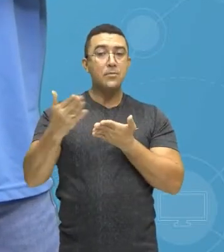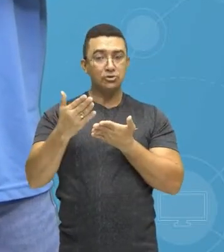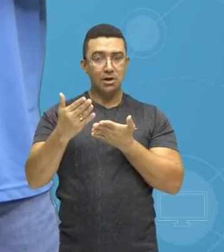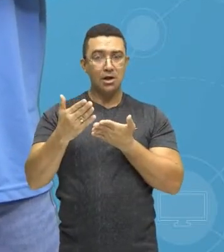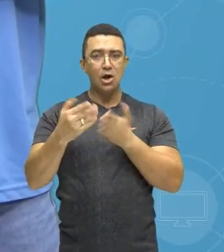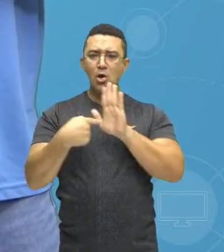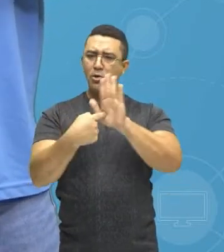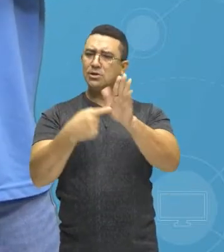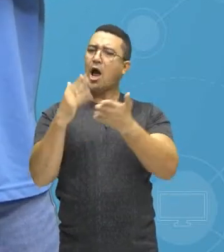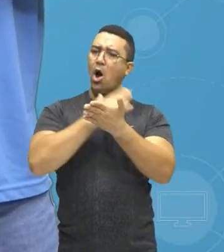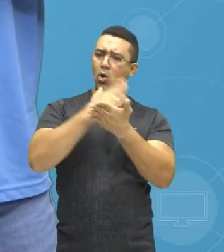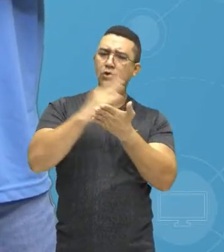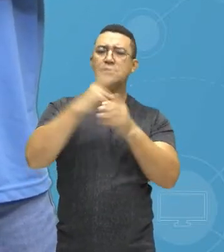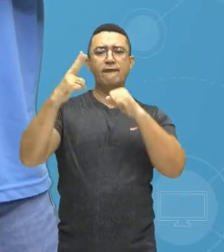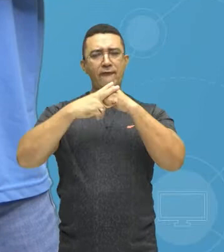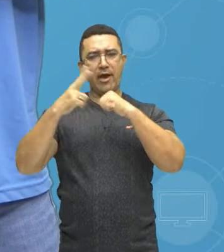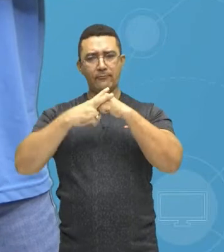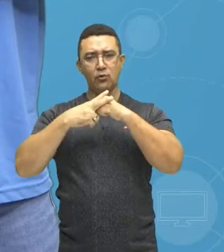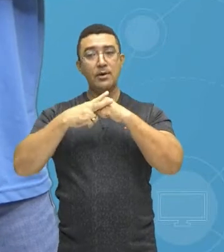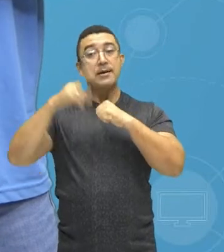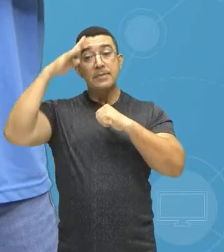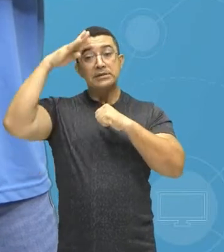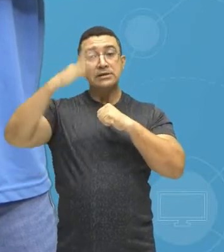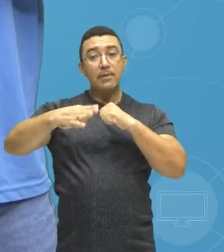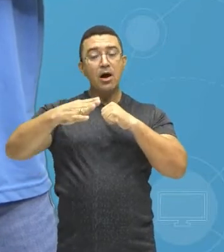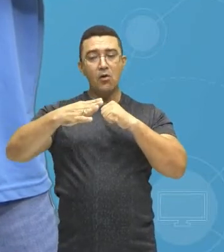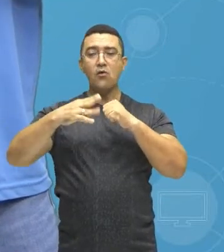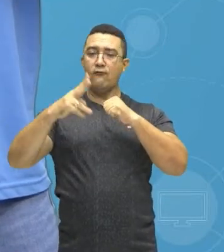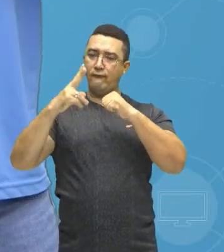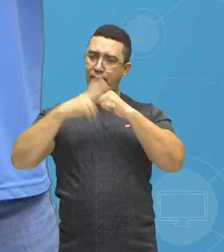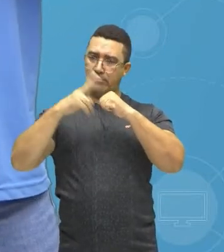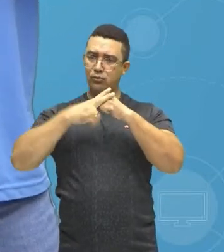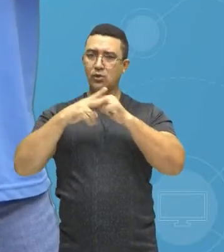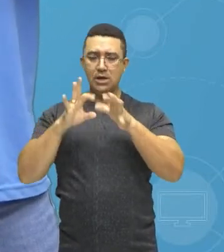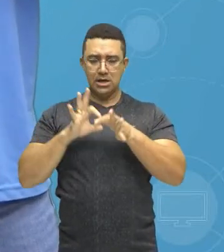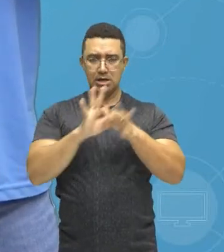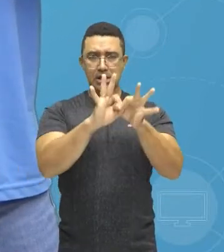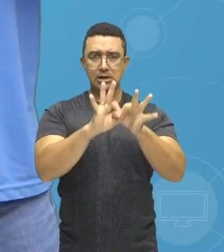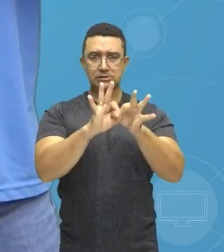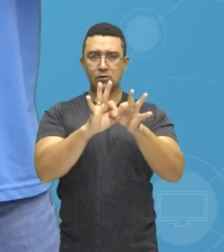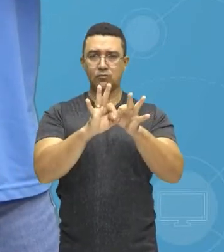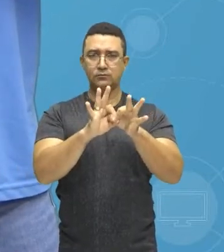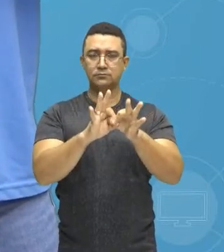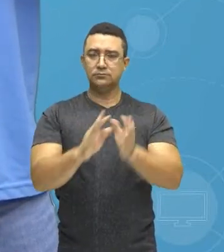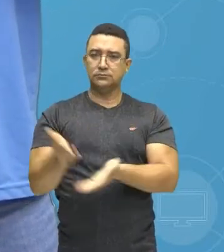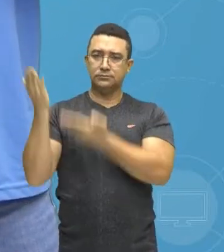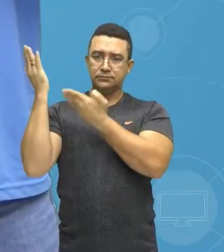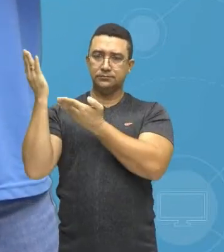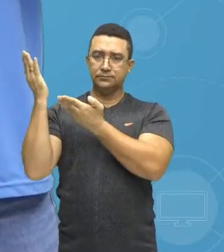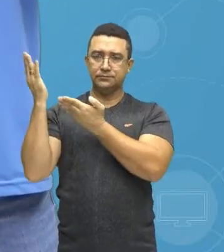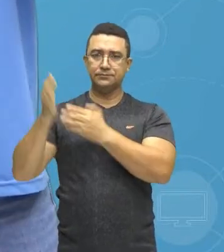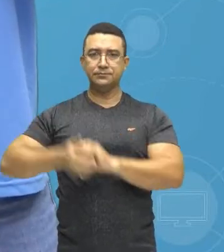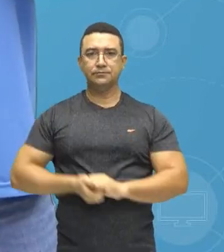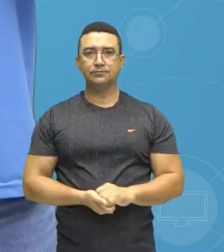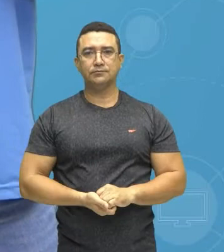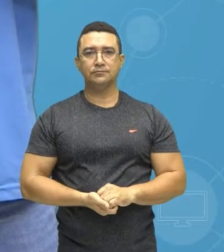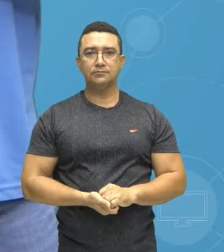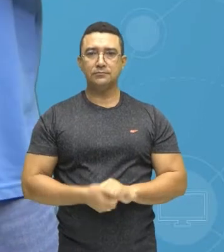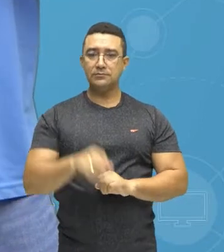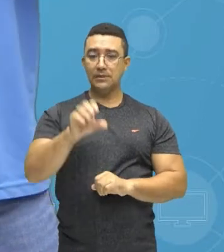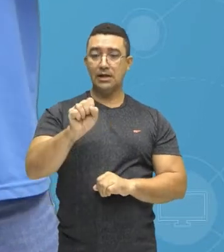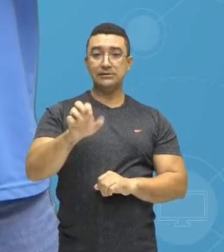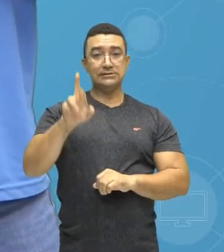de ligação. Os principais verbos que funcionam como verbo de ligação são